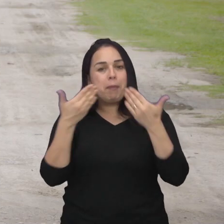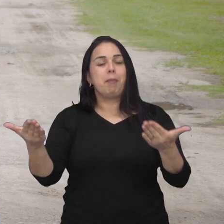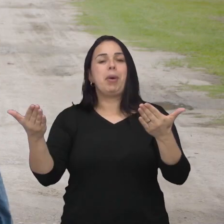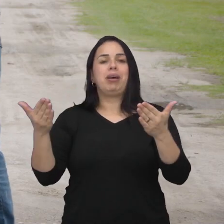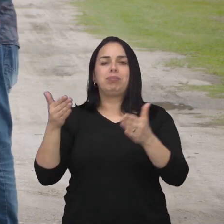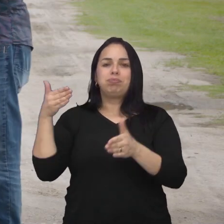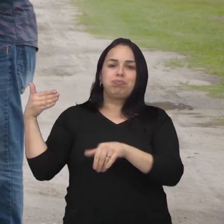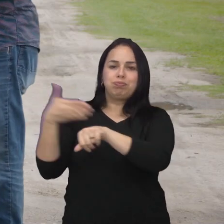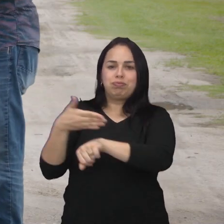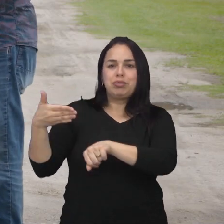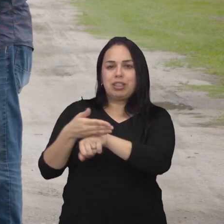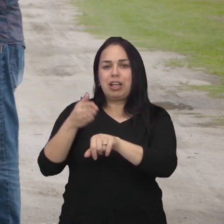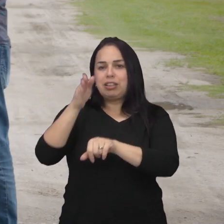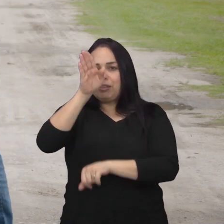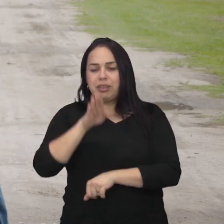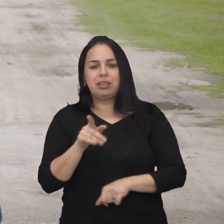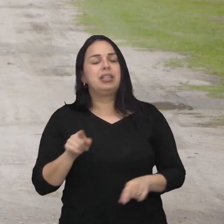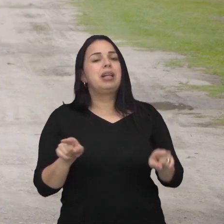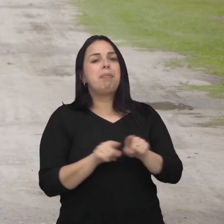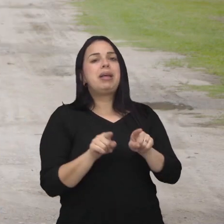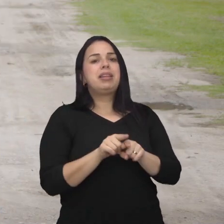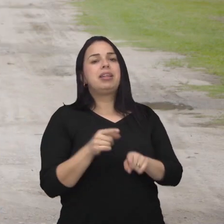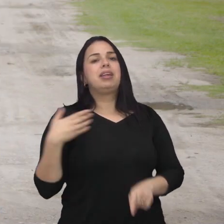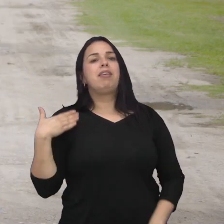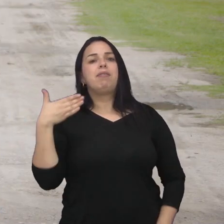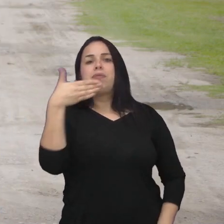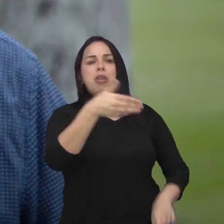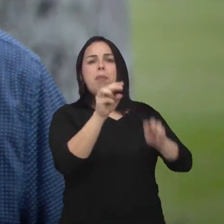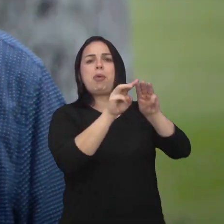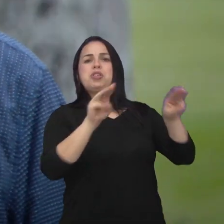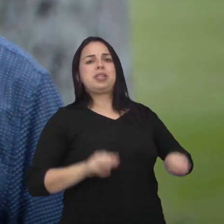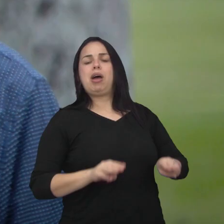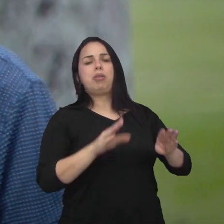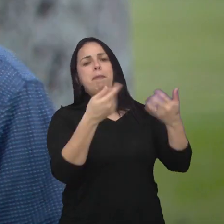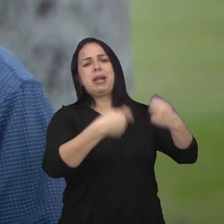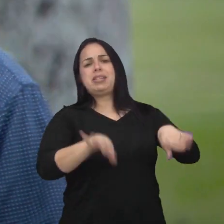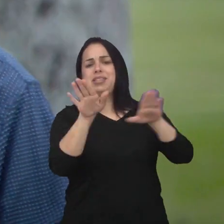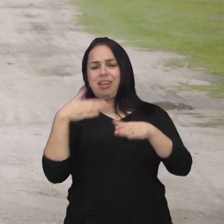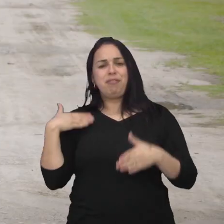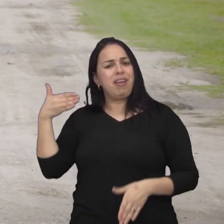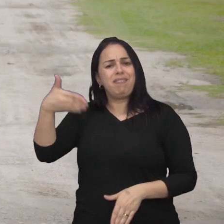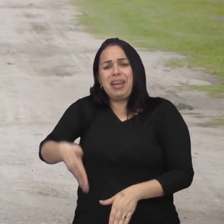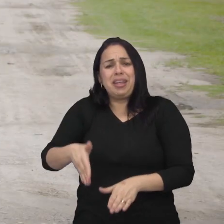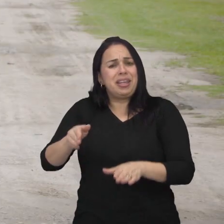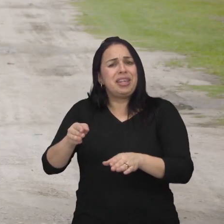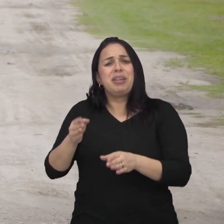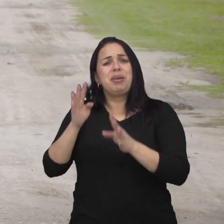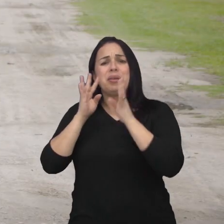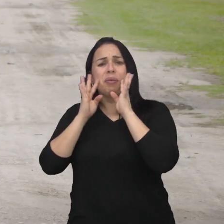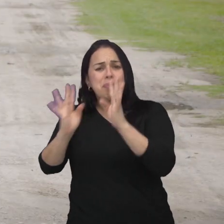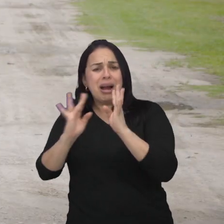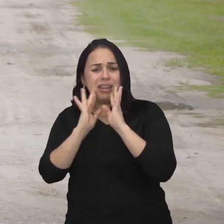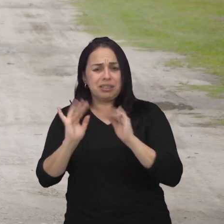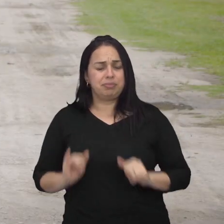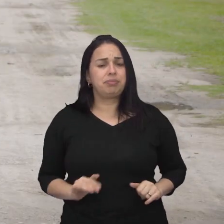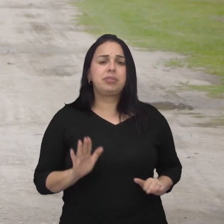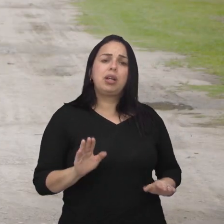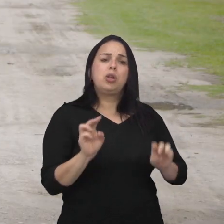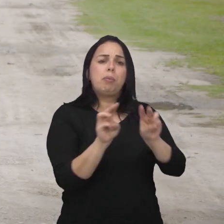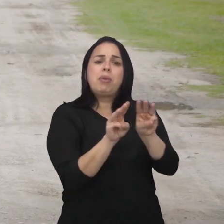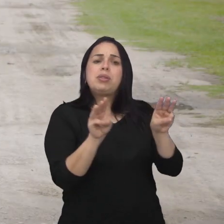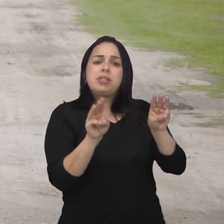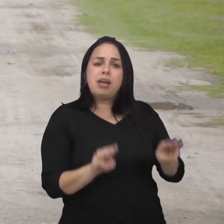nem ir para Inhotim, né? Que é um museu a céu aberto, venha no Parque da Cidade. Já tá aqui. Ô Ademir, falando em museu a